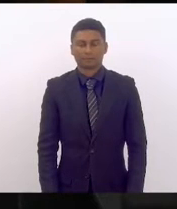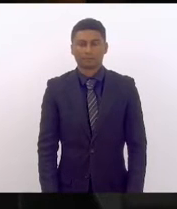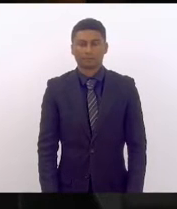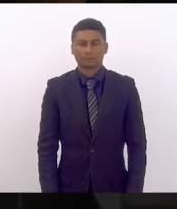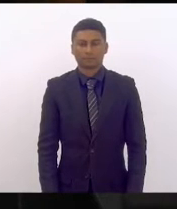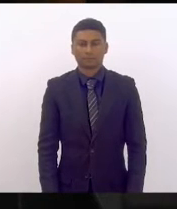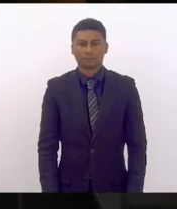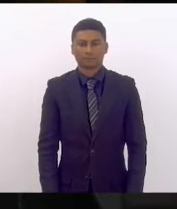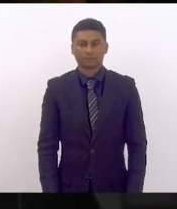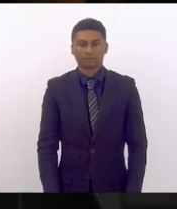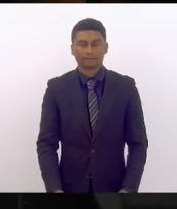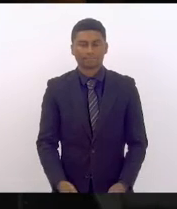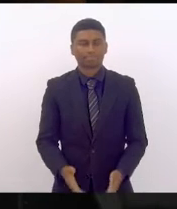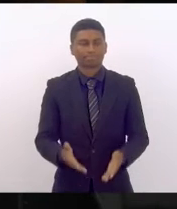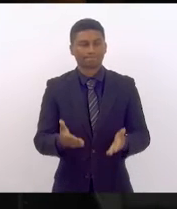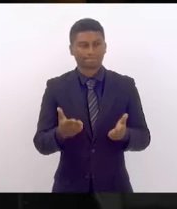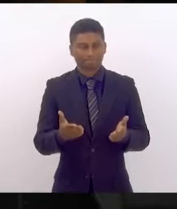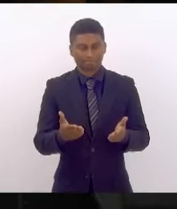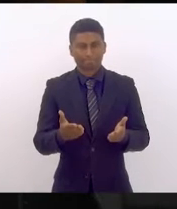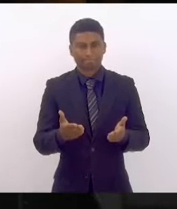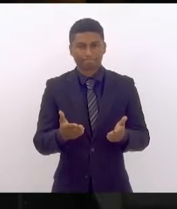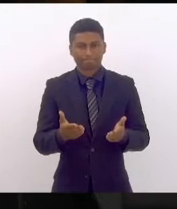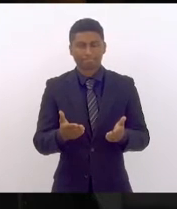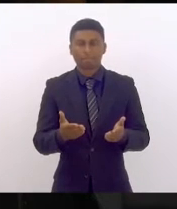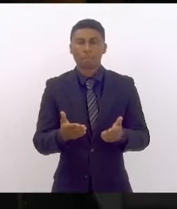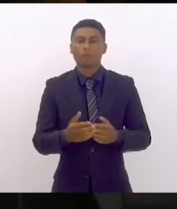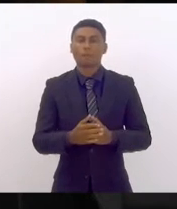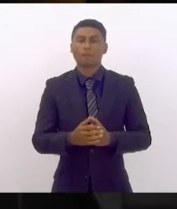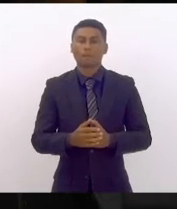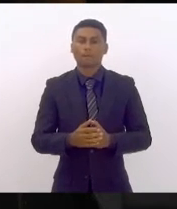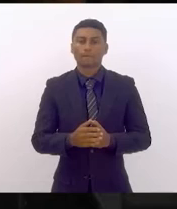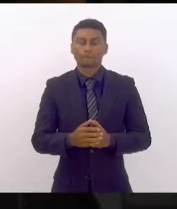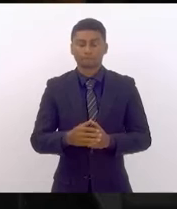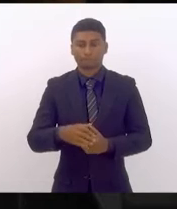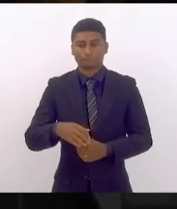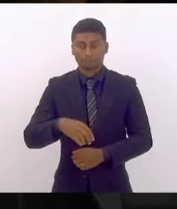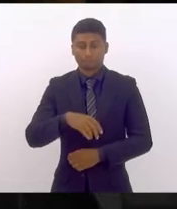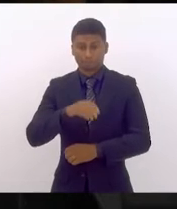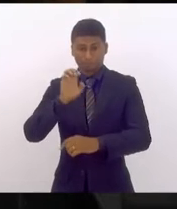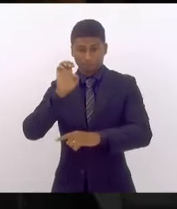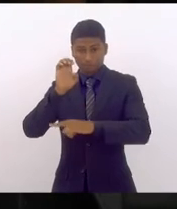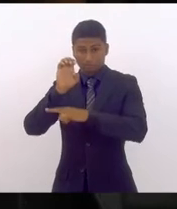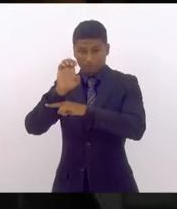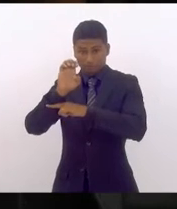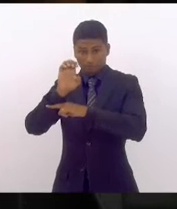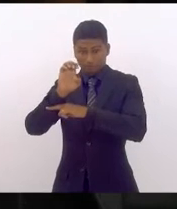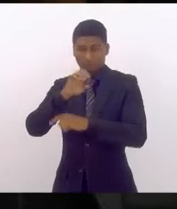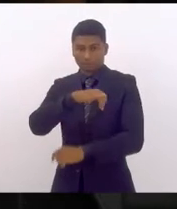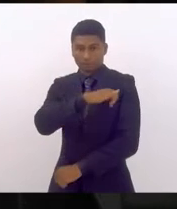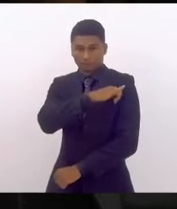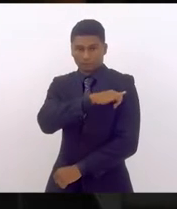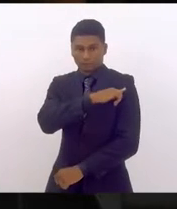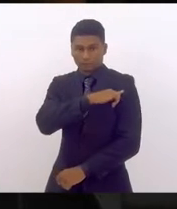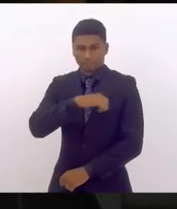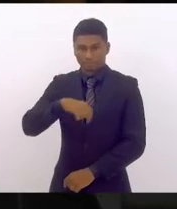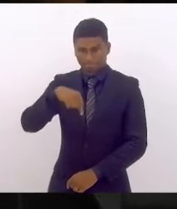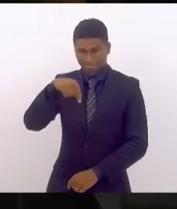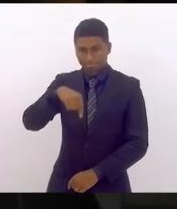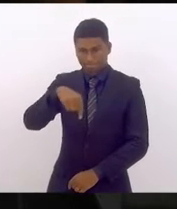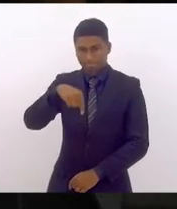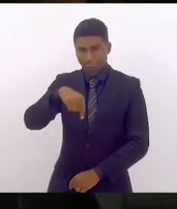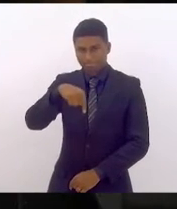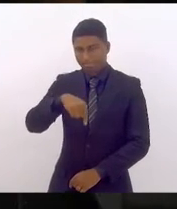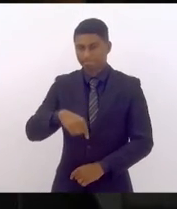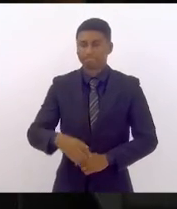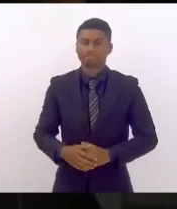senhora presidente o estado do Rio de Janeiro sobre o ponto de